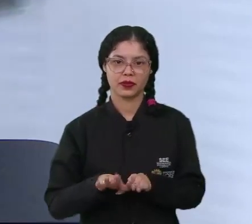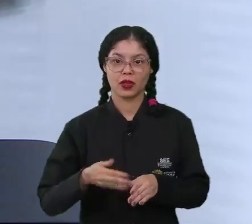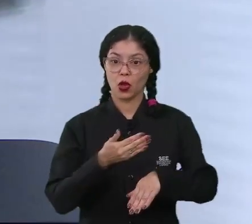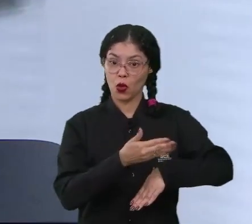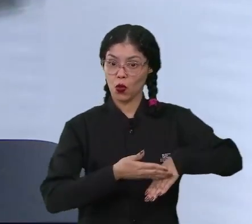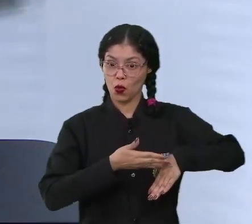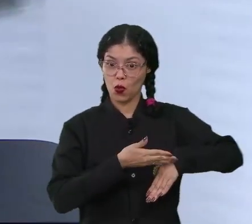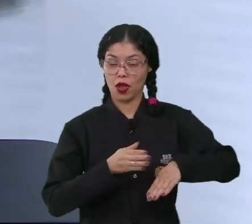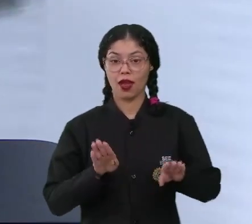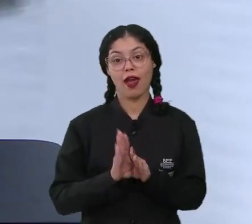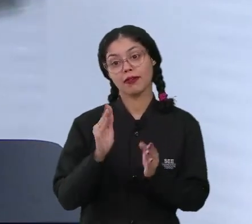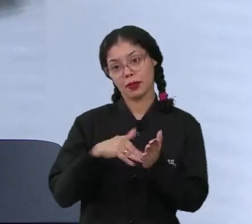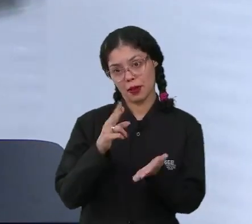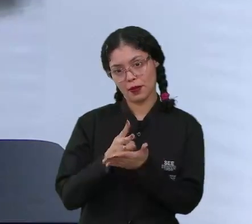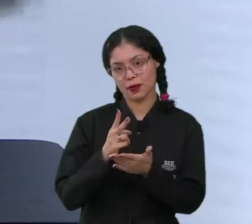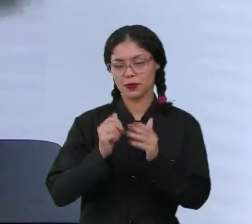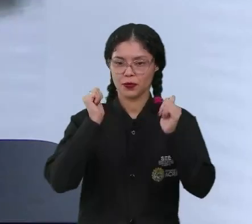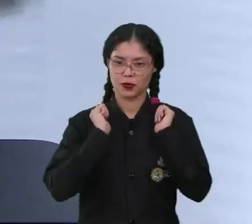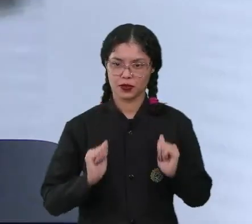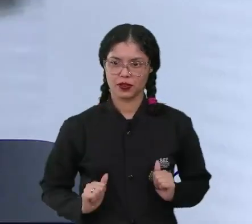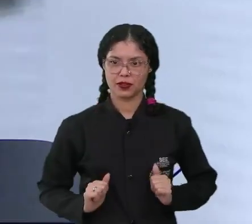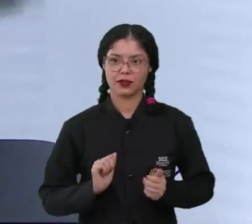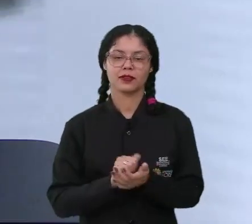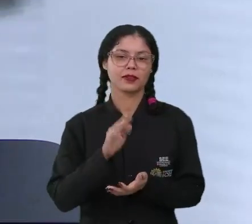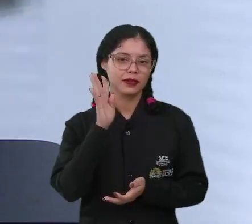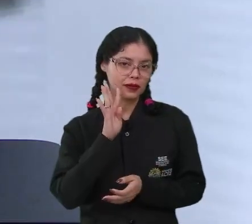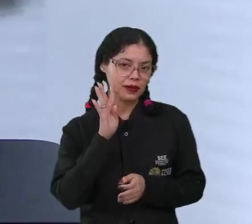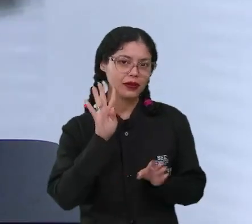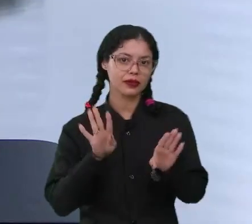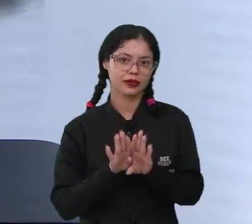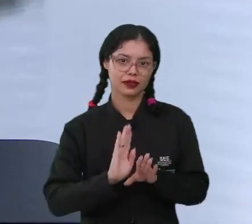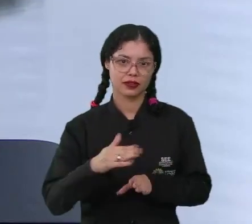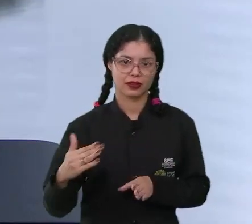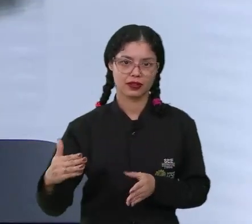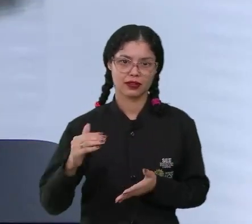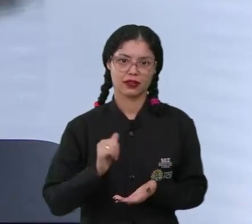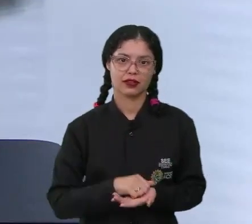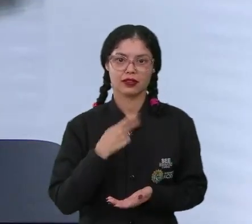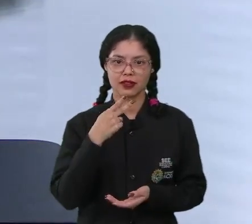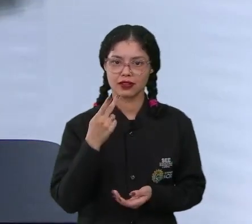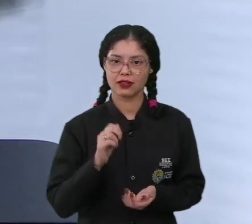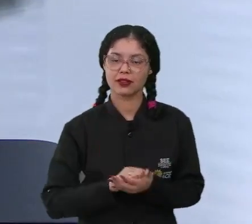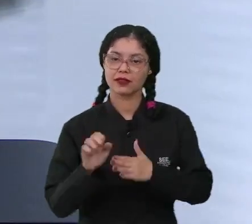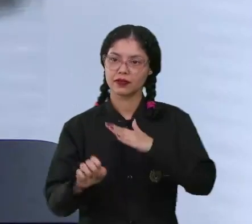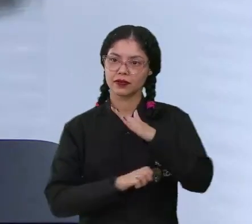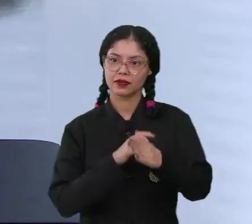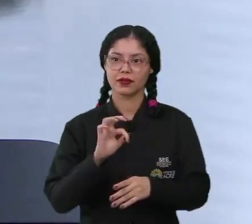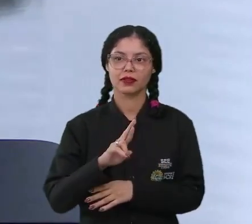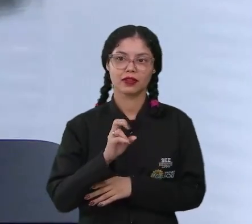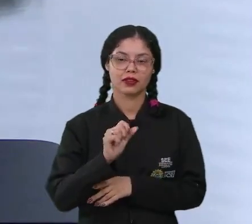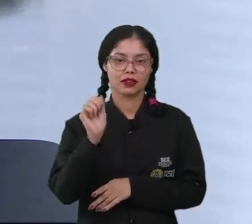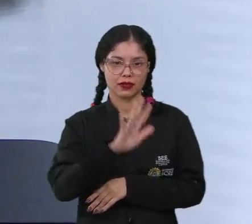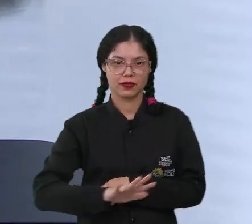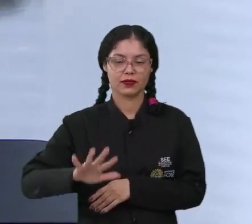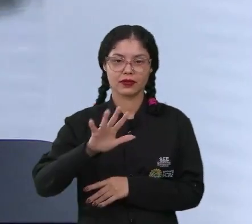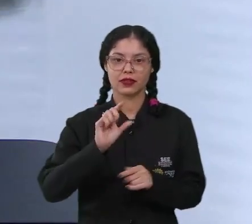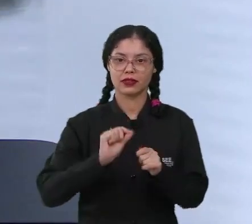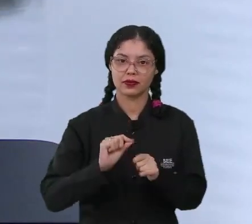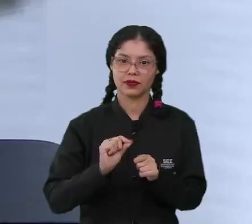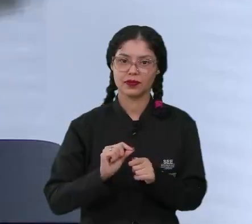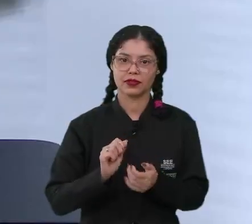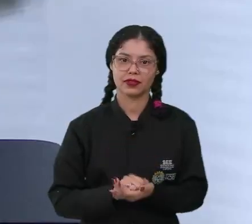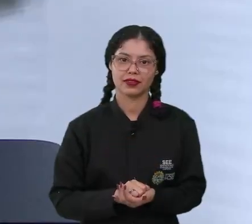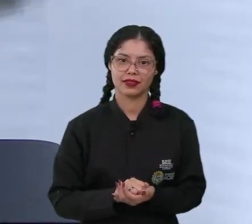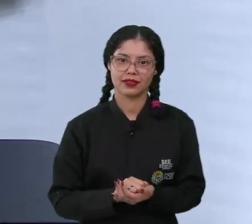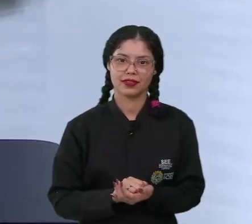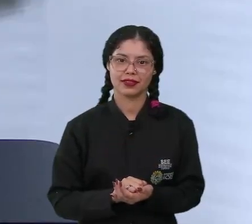foi produzido, ou até mesmo a sua mochila. É bem interessante quando eu falava de empresas transnacionais e fazia